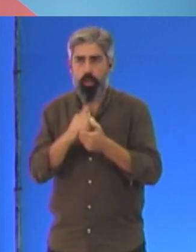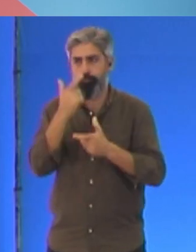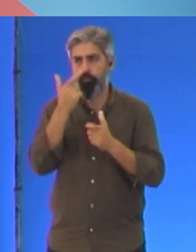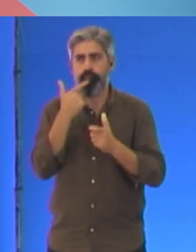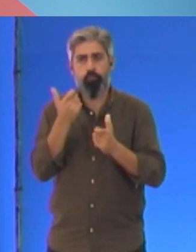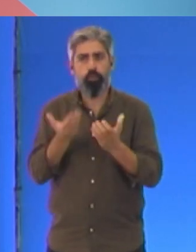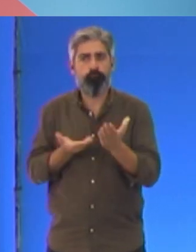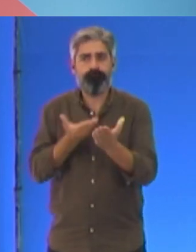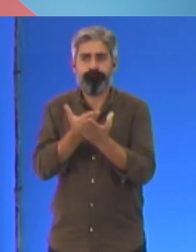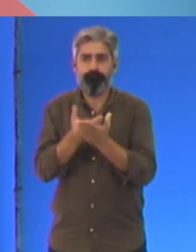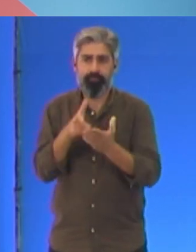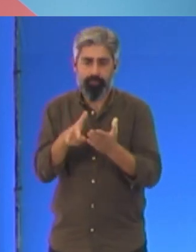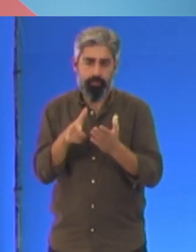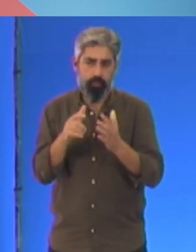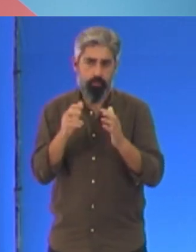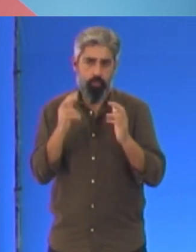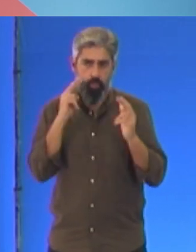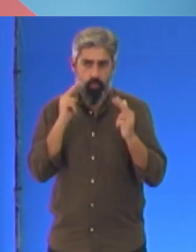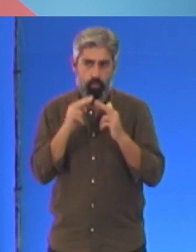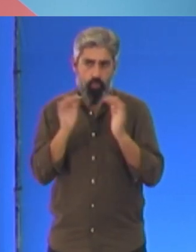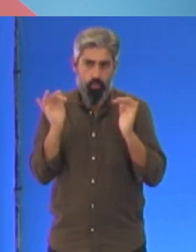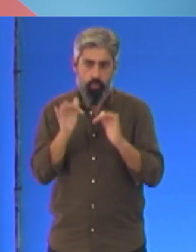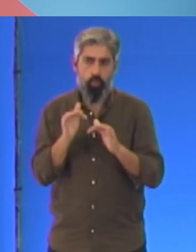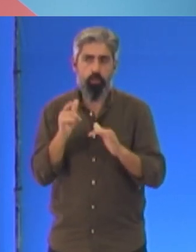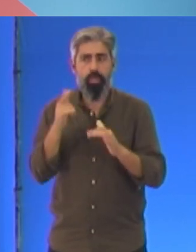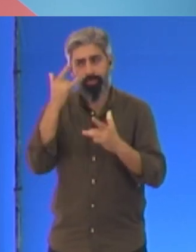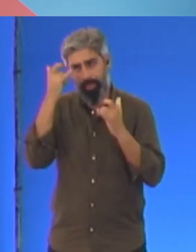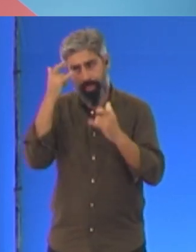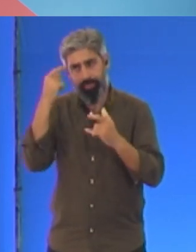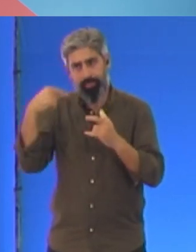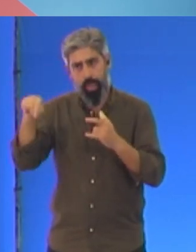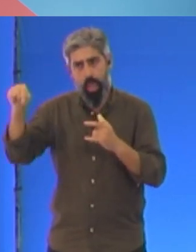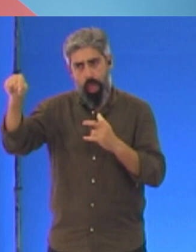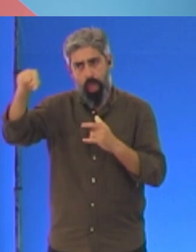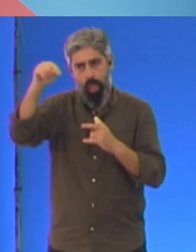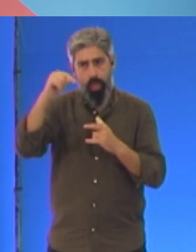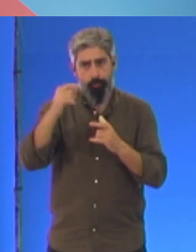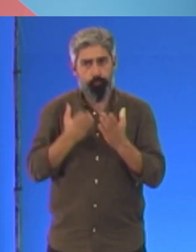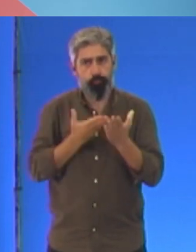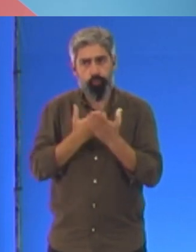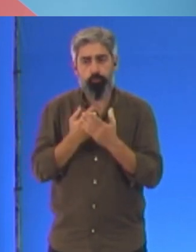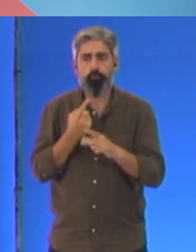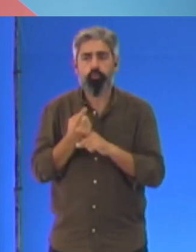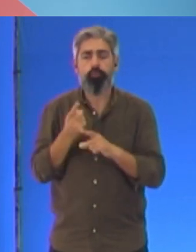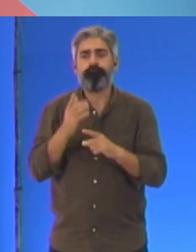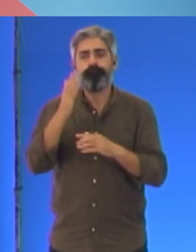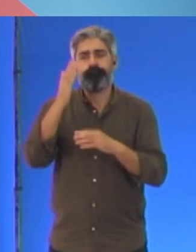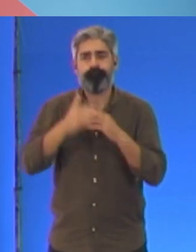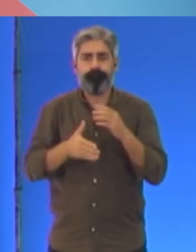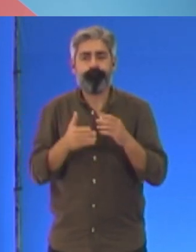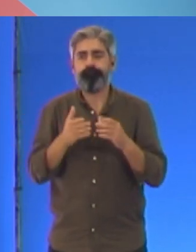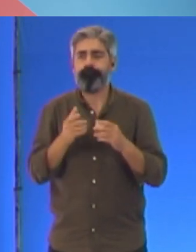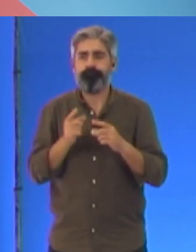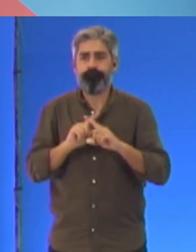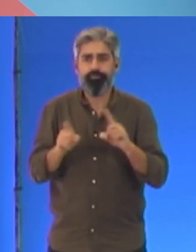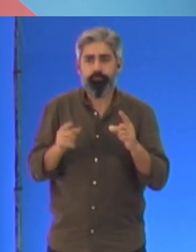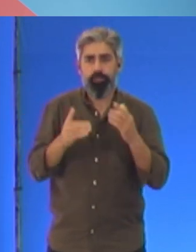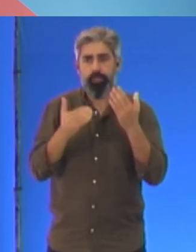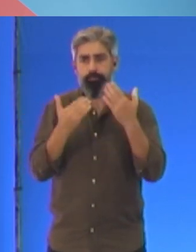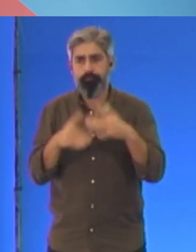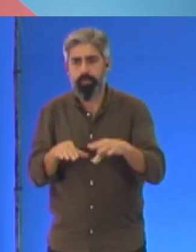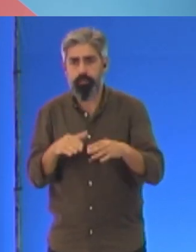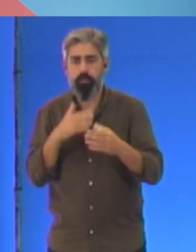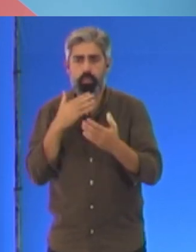apresentar noções a esta convenção não porque não tivesse ideias e propostas mas porque foi confrontado com a imposição de limitações